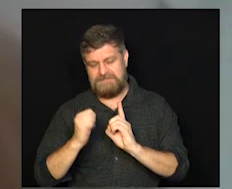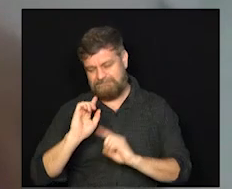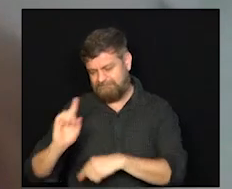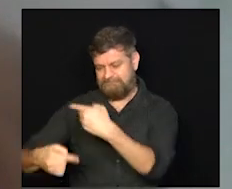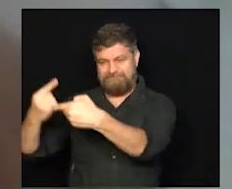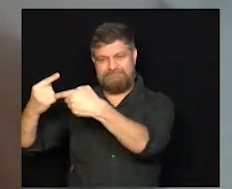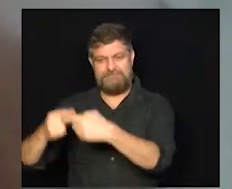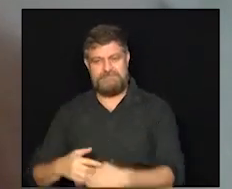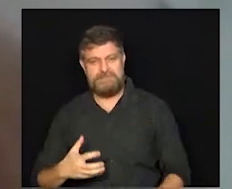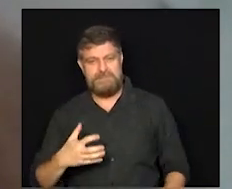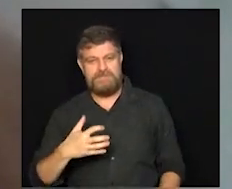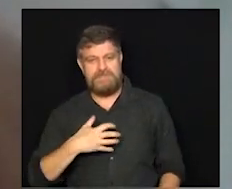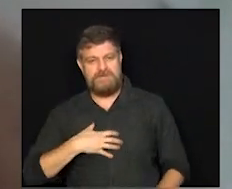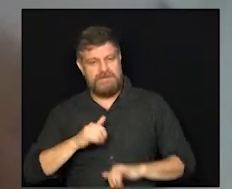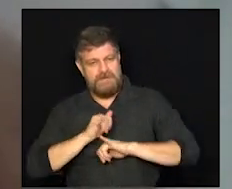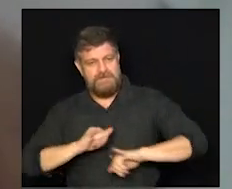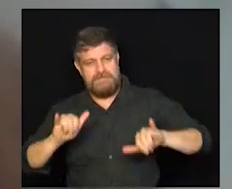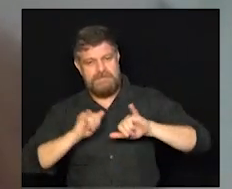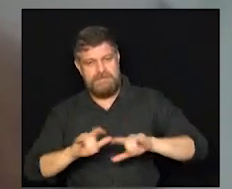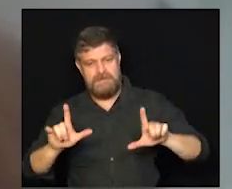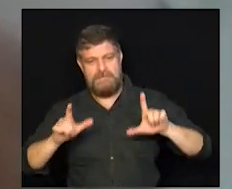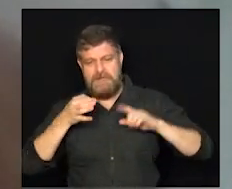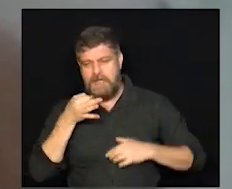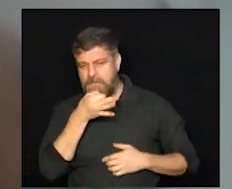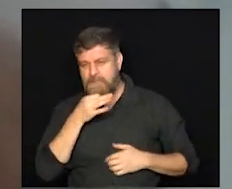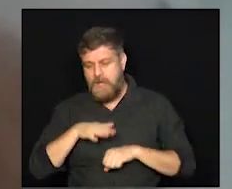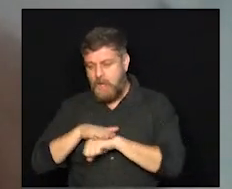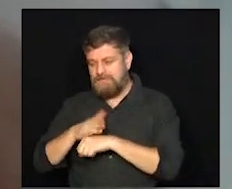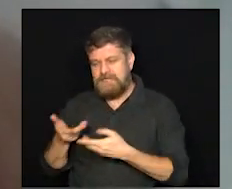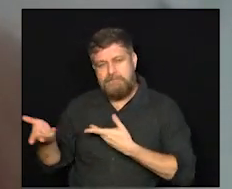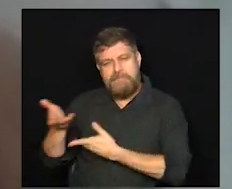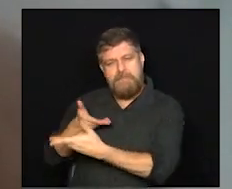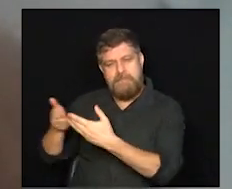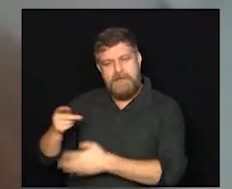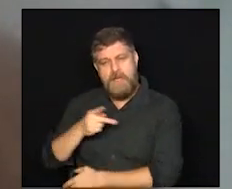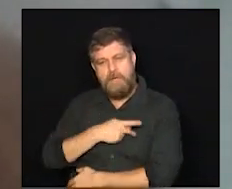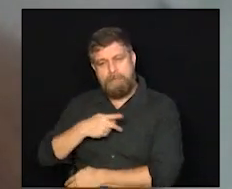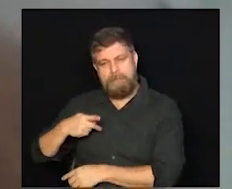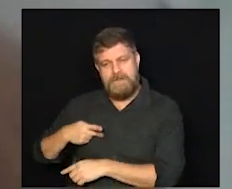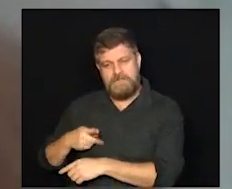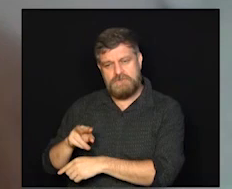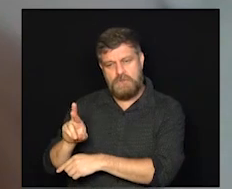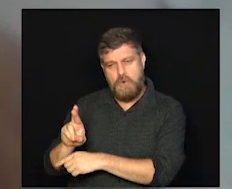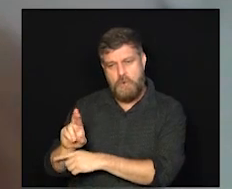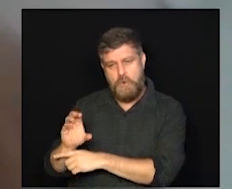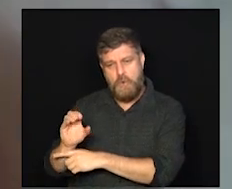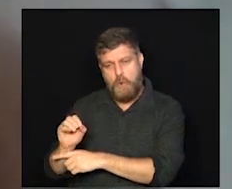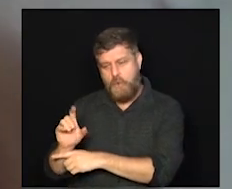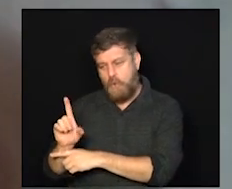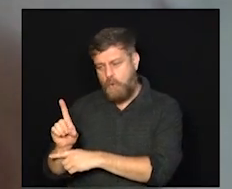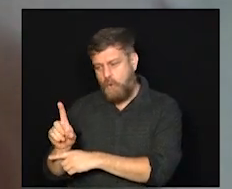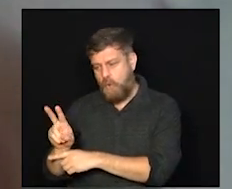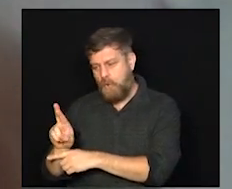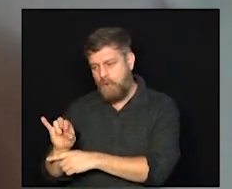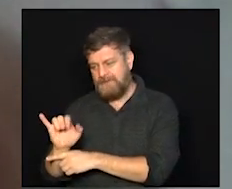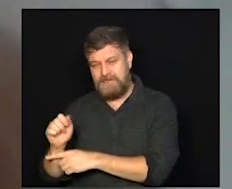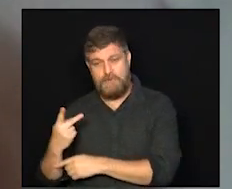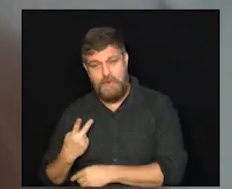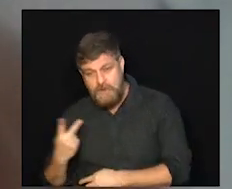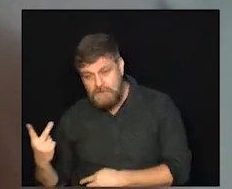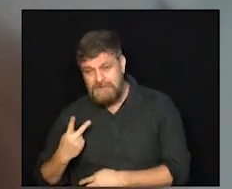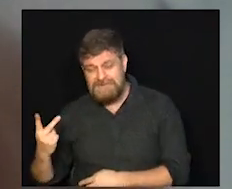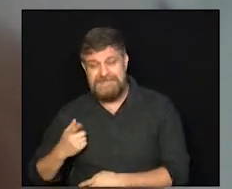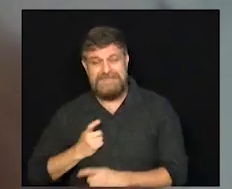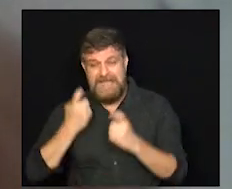fico contente de ter falado aqui com o pastor Rodrigo, porque a preocupação se torna a mesma de Jesus.